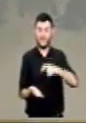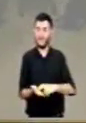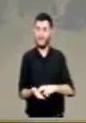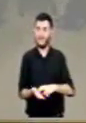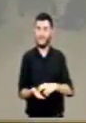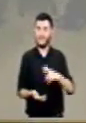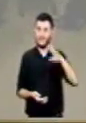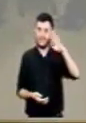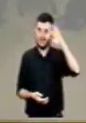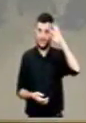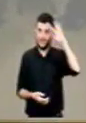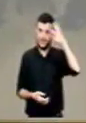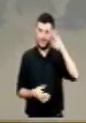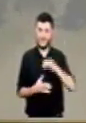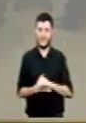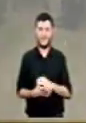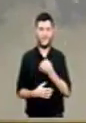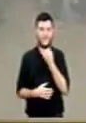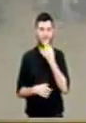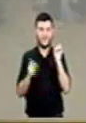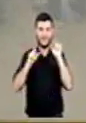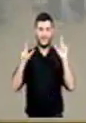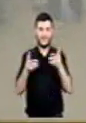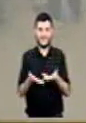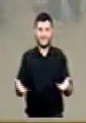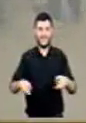quarta-feira. Bom dia a todos. Ao vivo, direto do plenário.